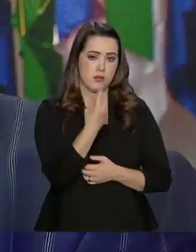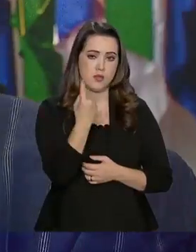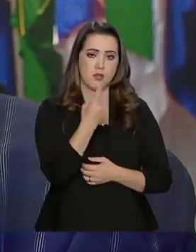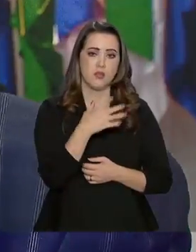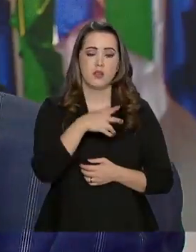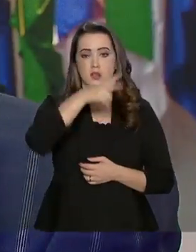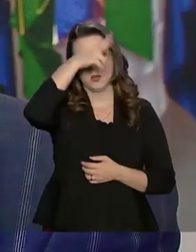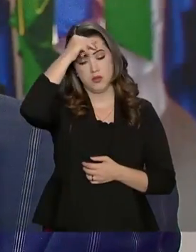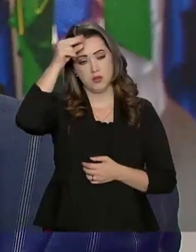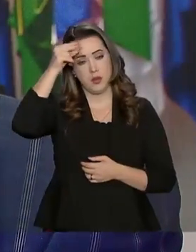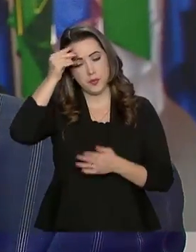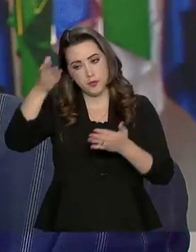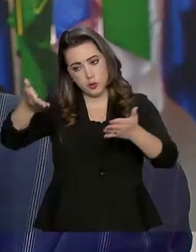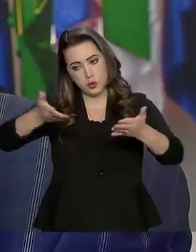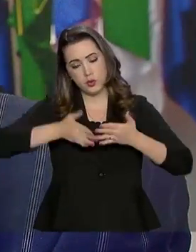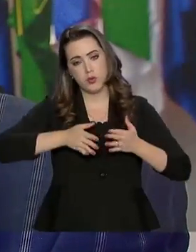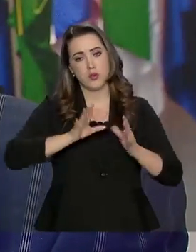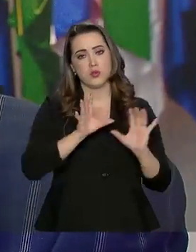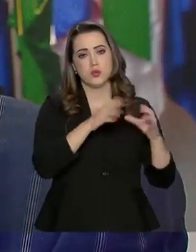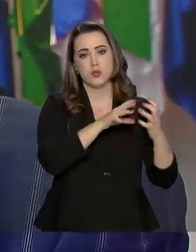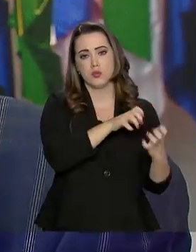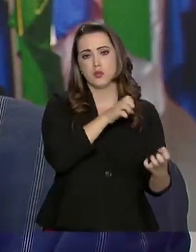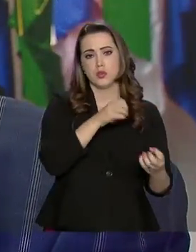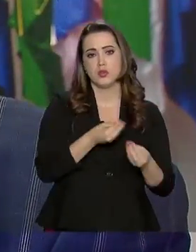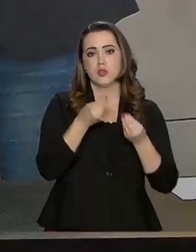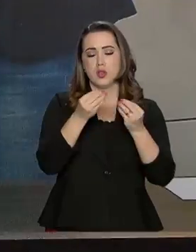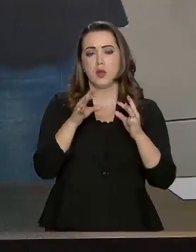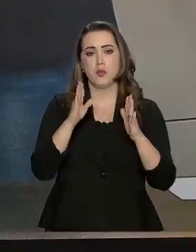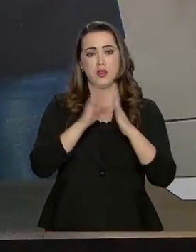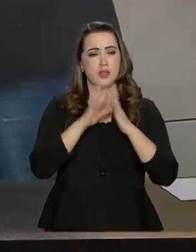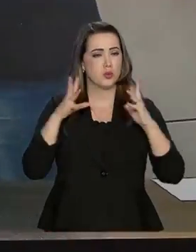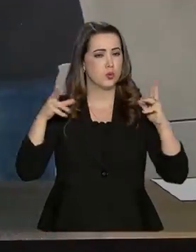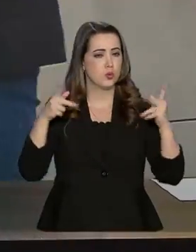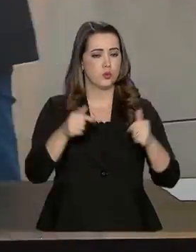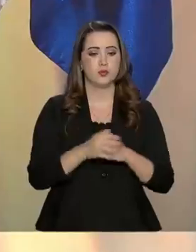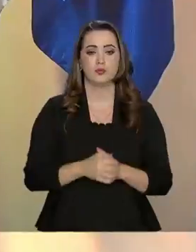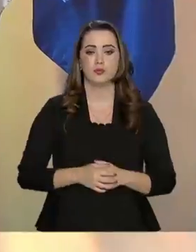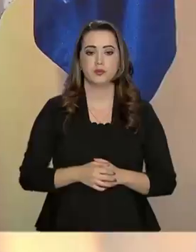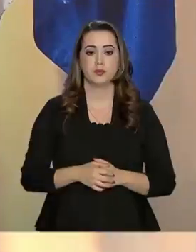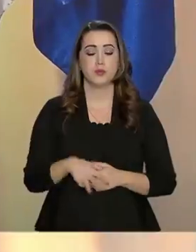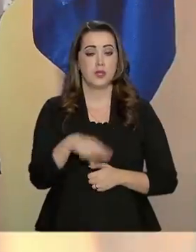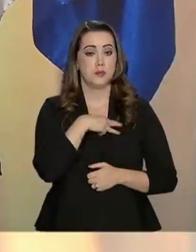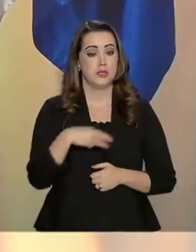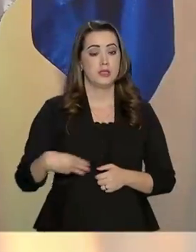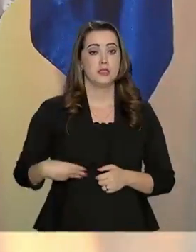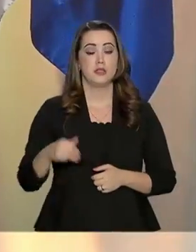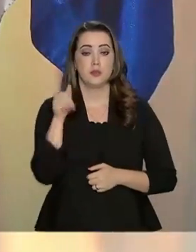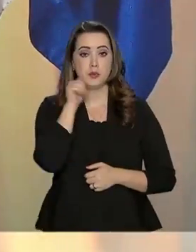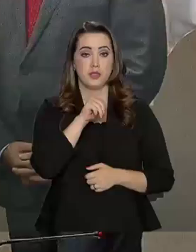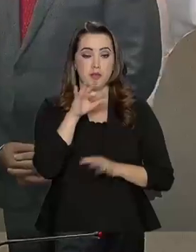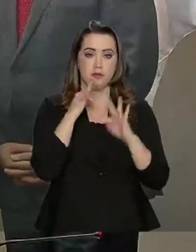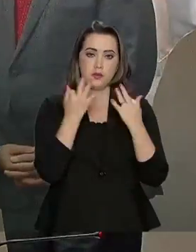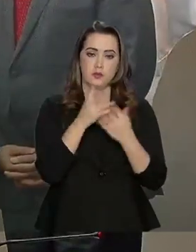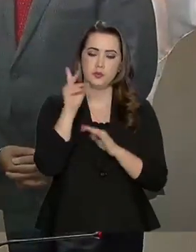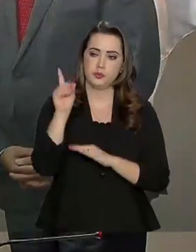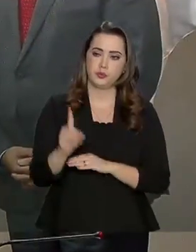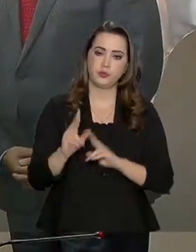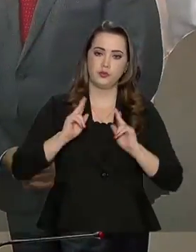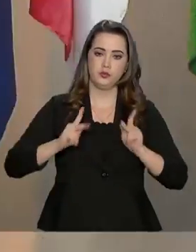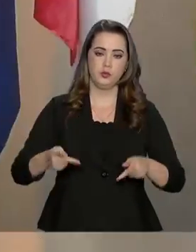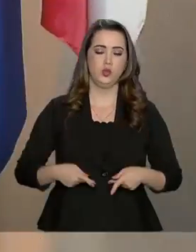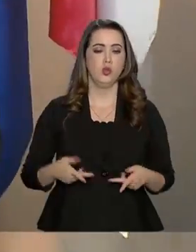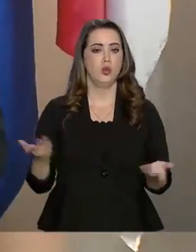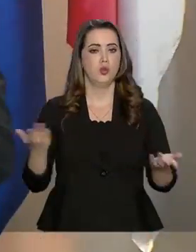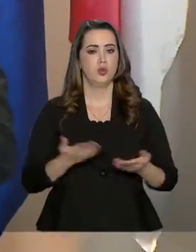prefeitura eh acolheu esses idosos deu uma residência completa segundo a ministra da mulher família e direitos humanos há hoje no